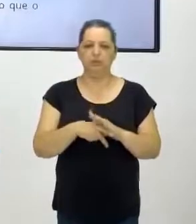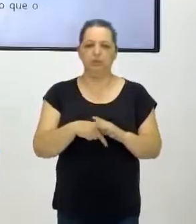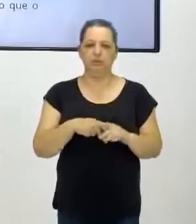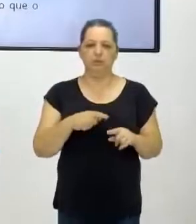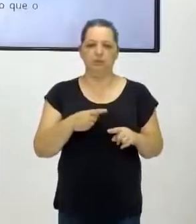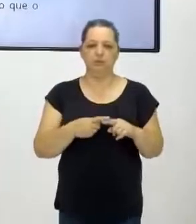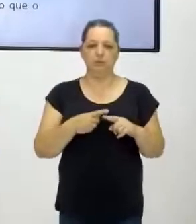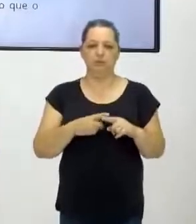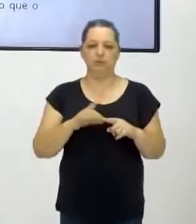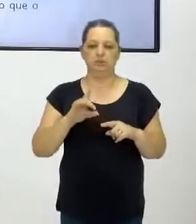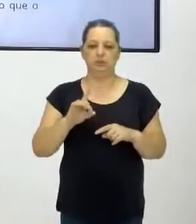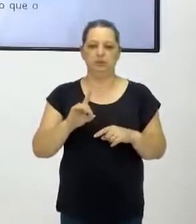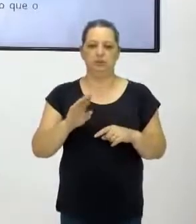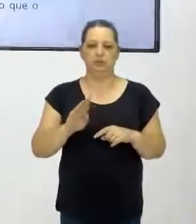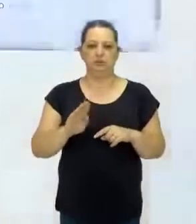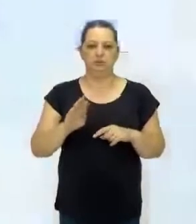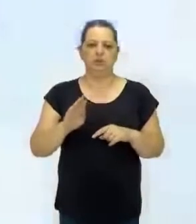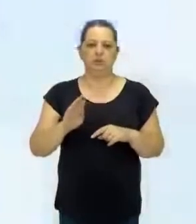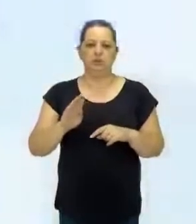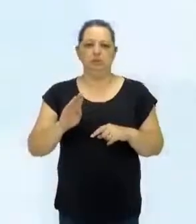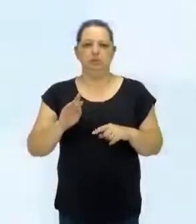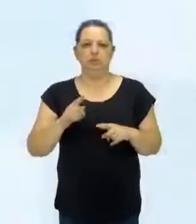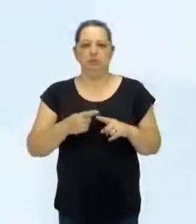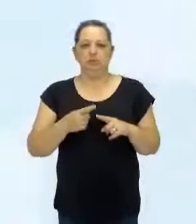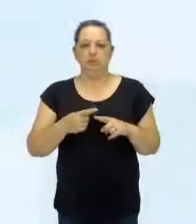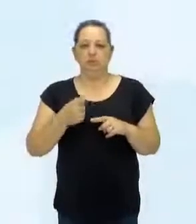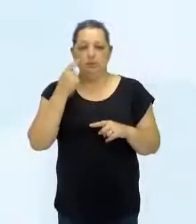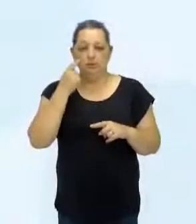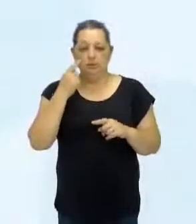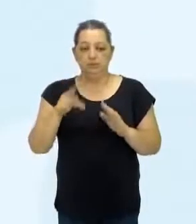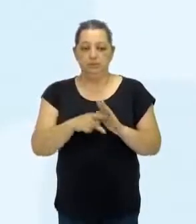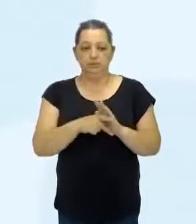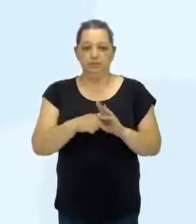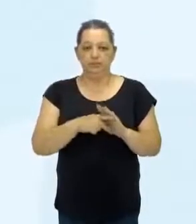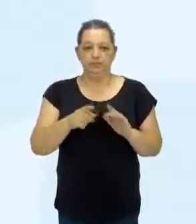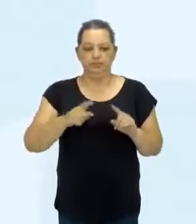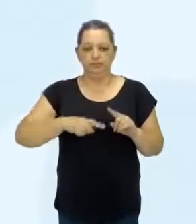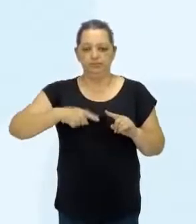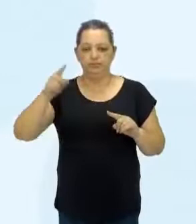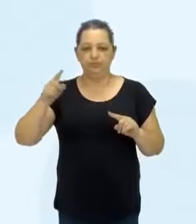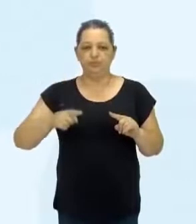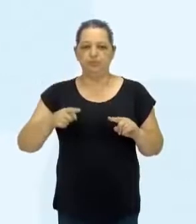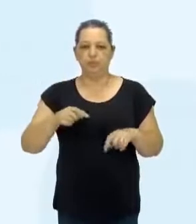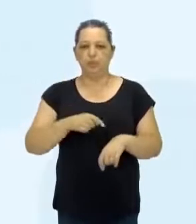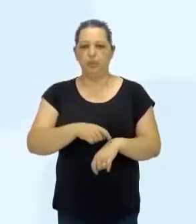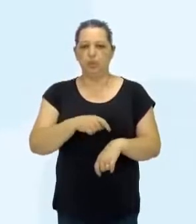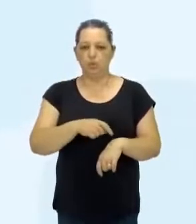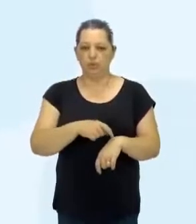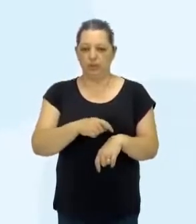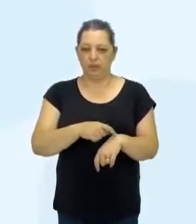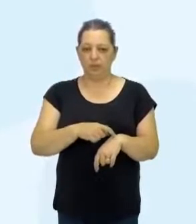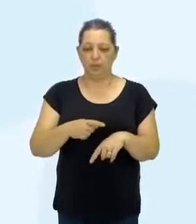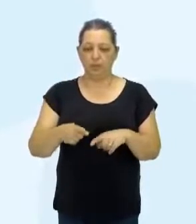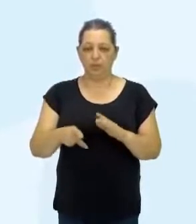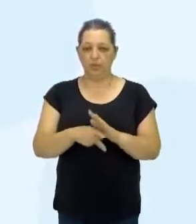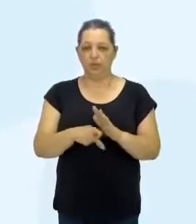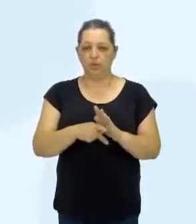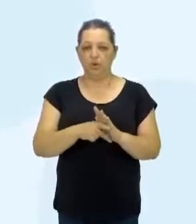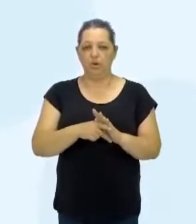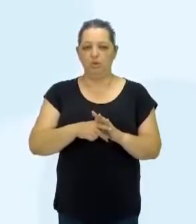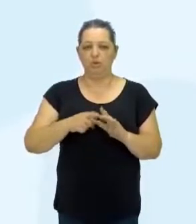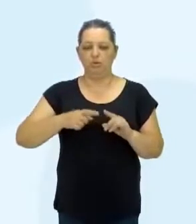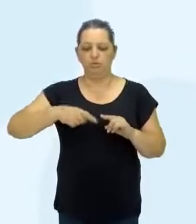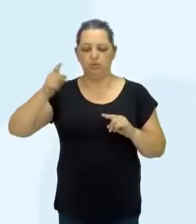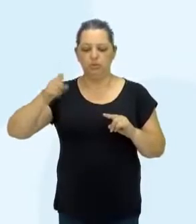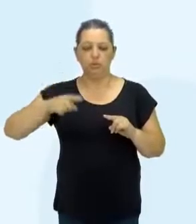Vamos falar isso aí na próxima aula sobre os decibéis. E duração? A duração é representada pelo tempo que o som dura